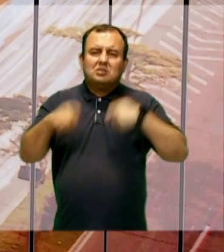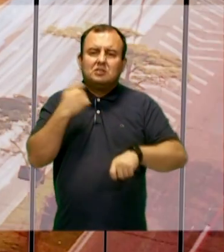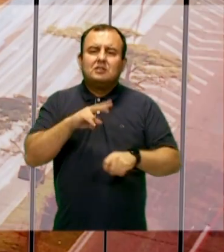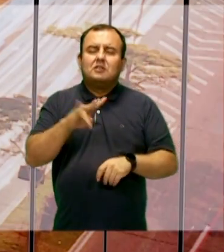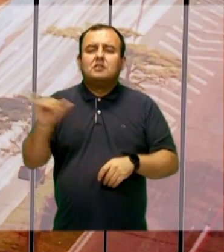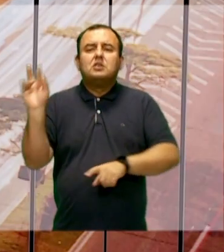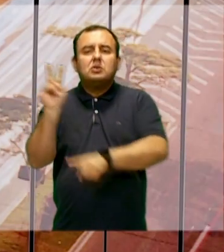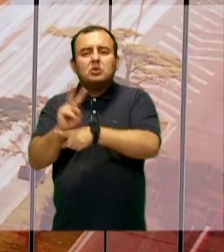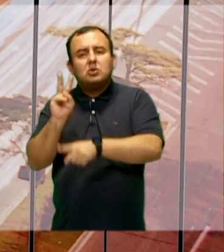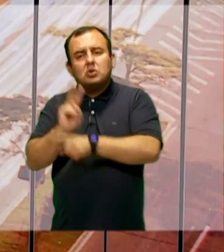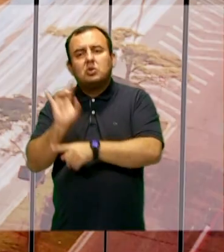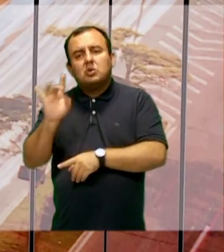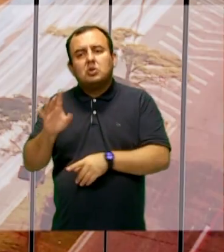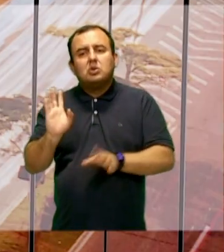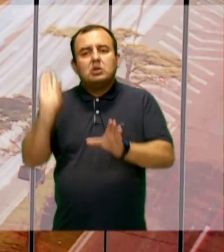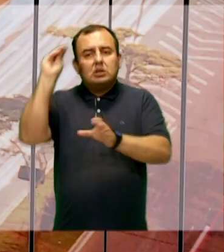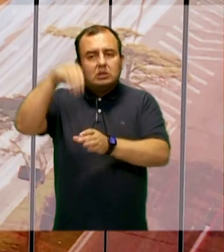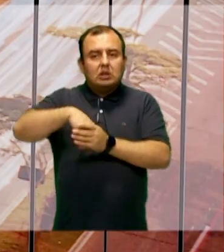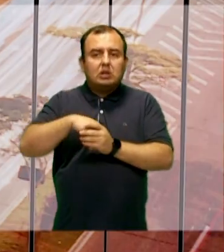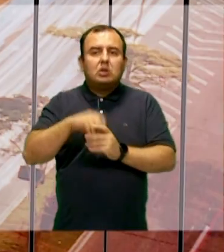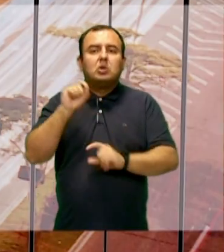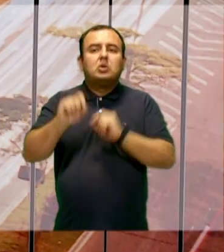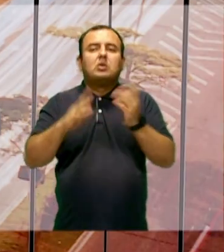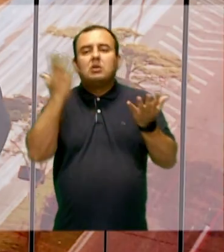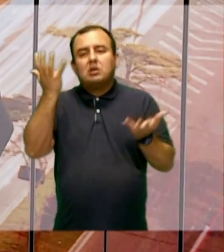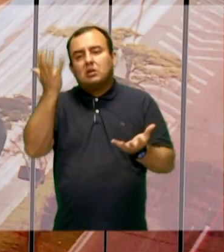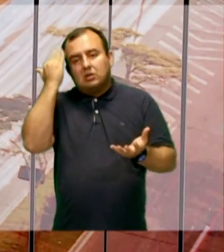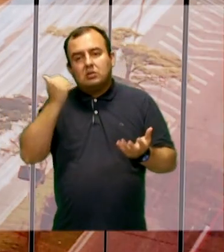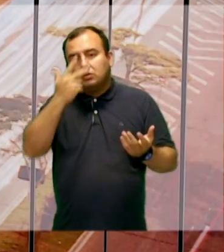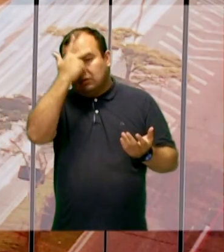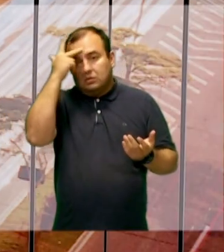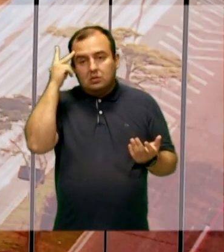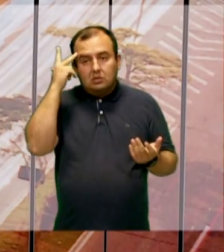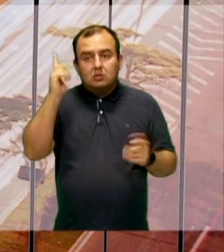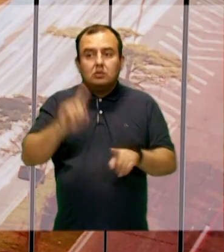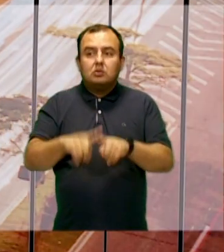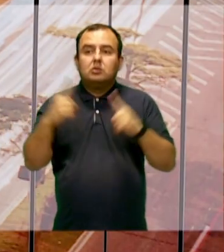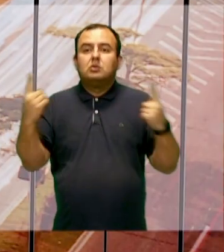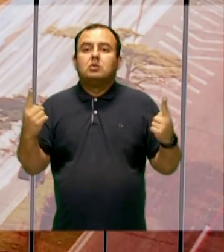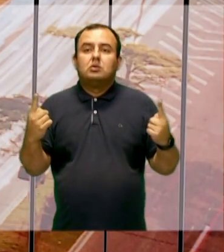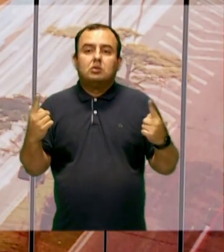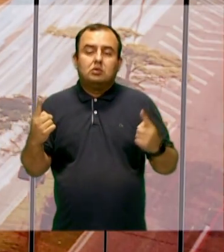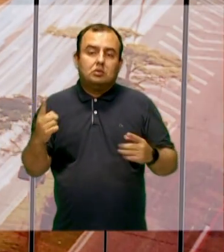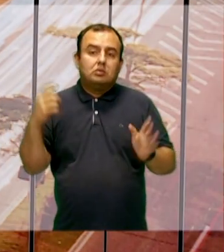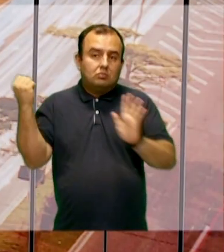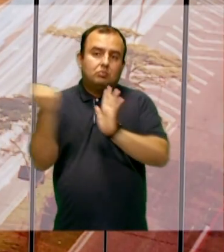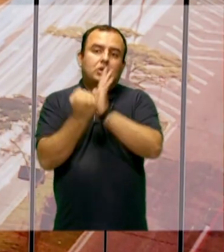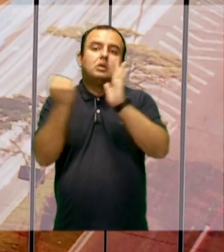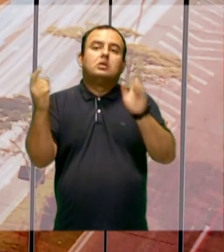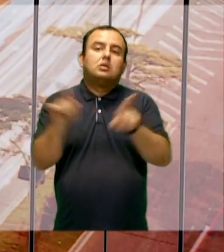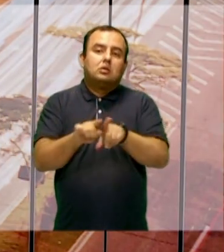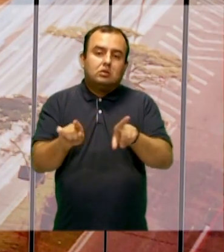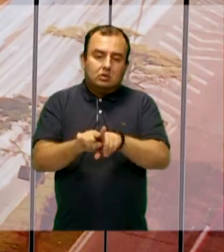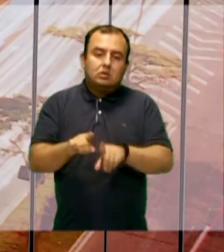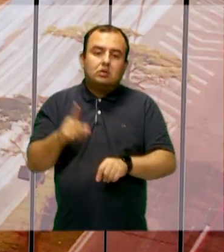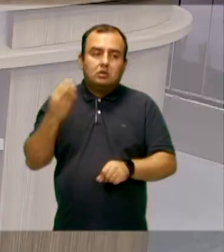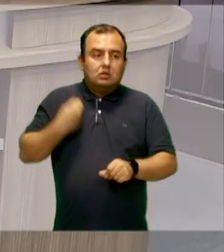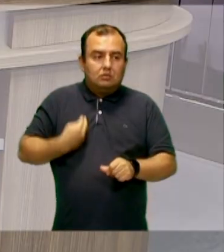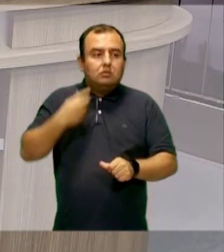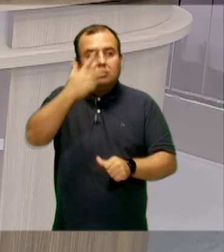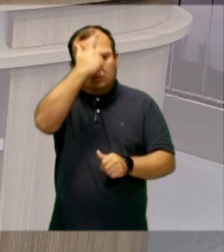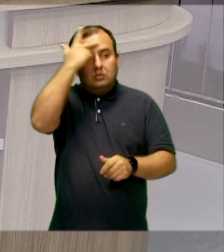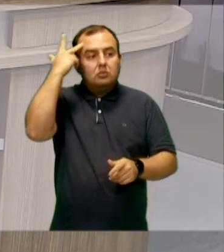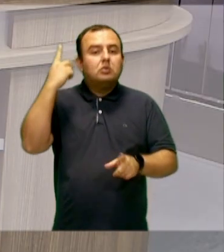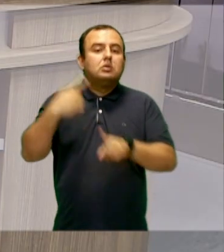cuidar só da parte interna, né? O que eu quero saber de pessoal e tal, mas isso impacta diretamente na vida das